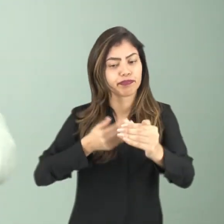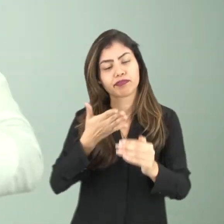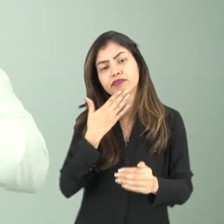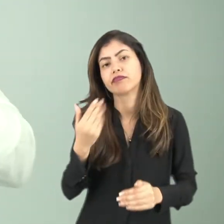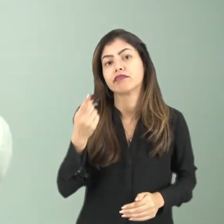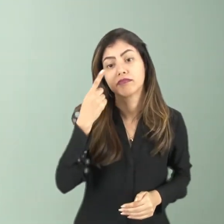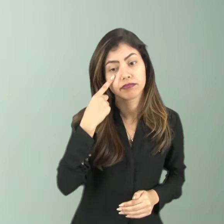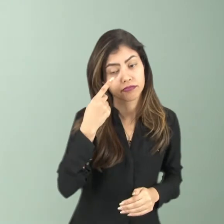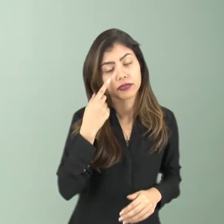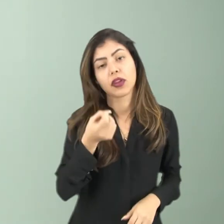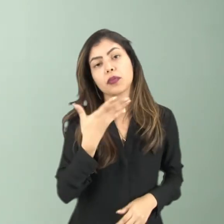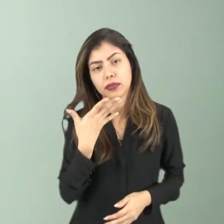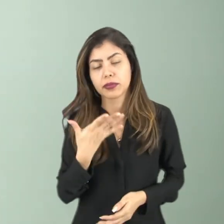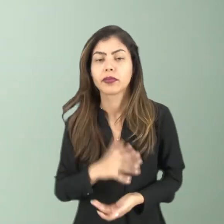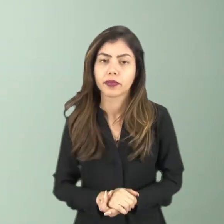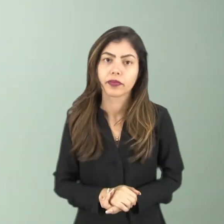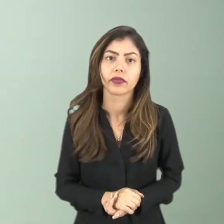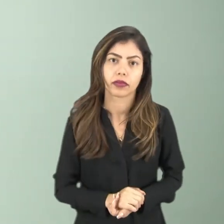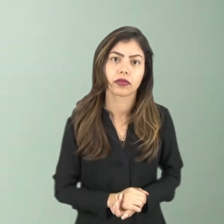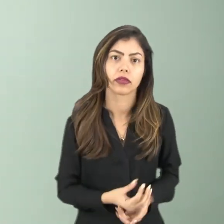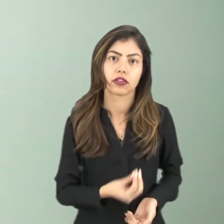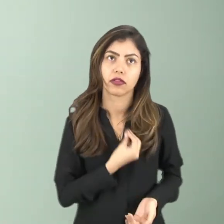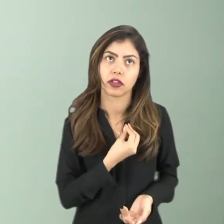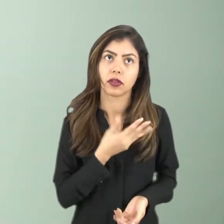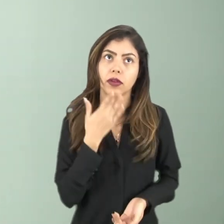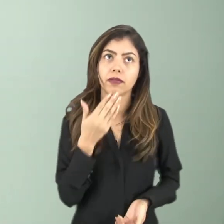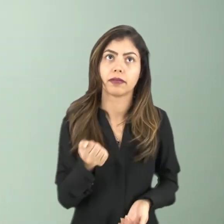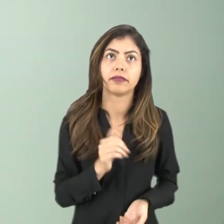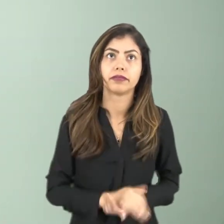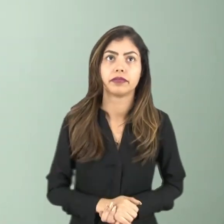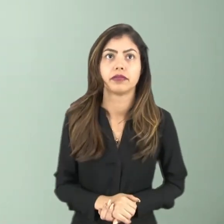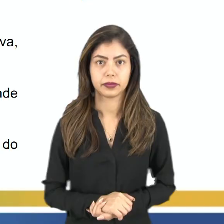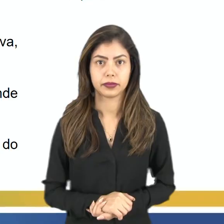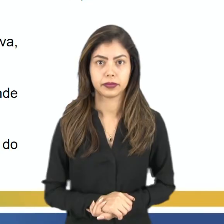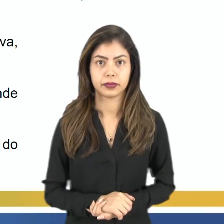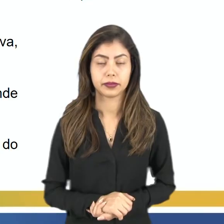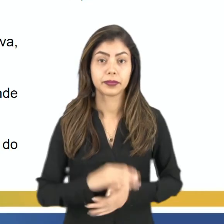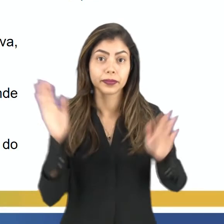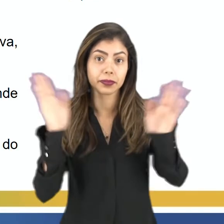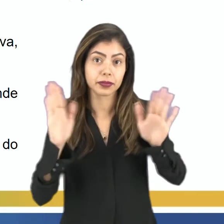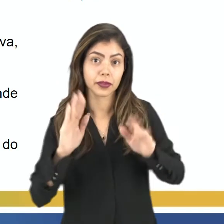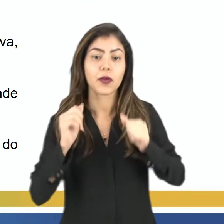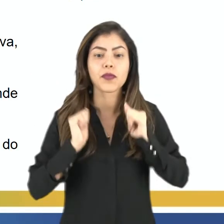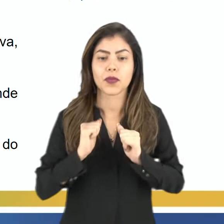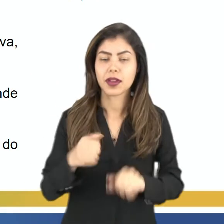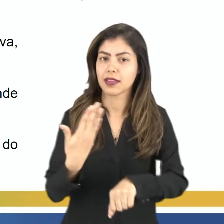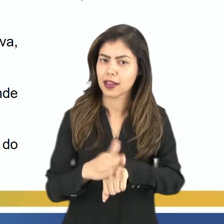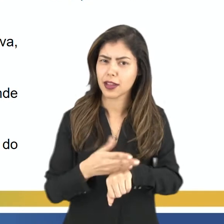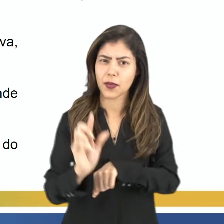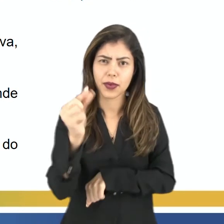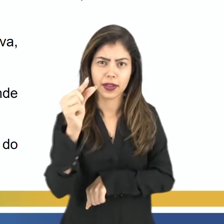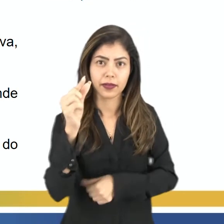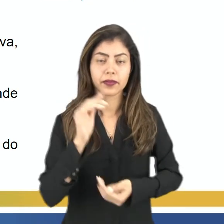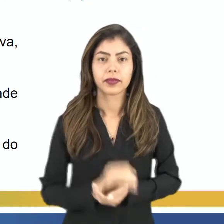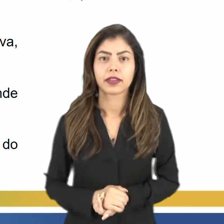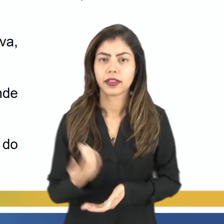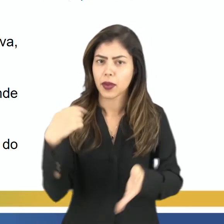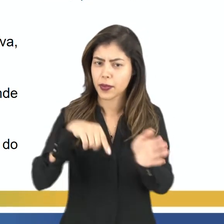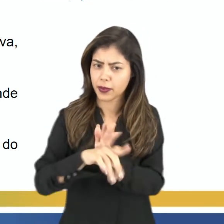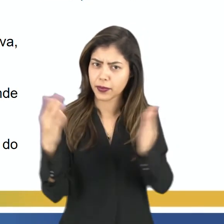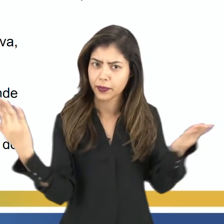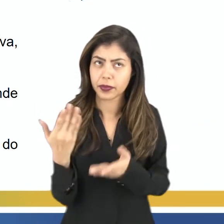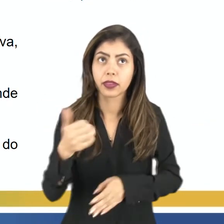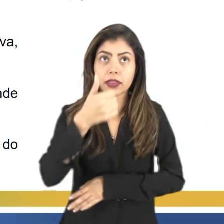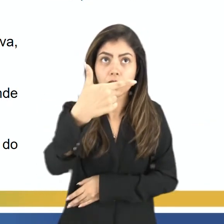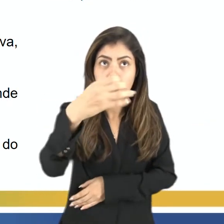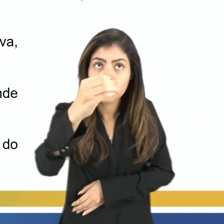isso. Então existe uma evolução bem interessante nessas questões aí de expectativa de vida. E aí, galera, bora exercitar agora? Tá? Vamos fazer uma questãozinha aqui.